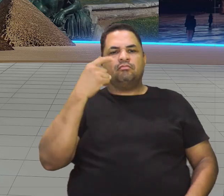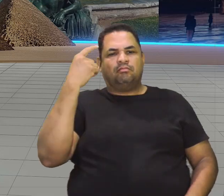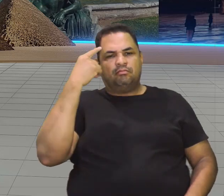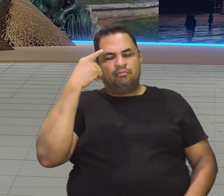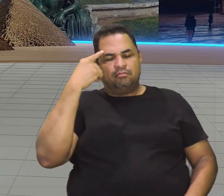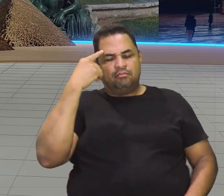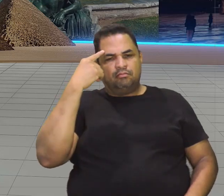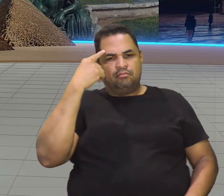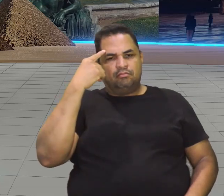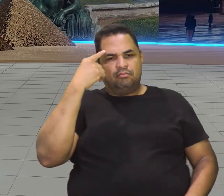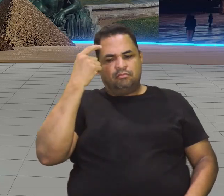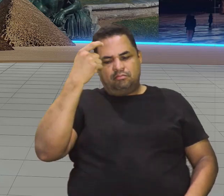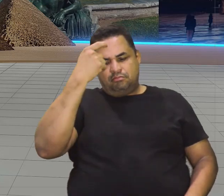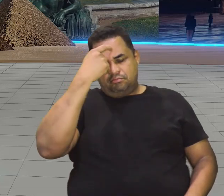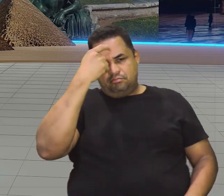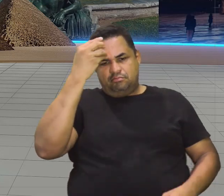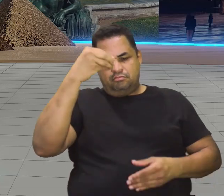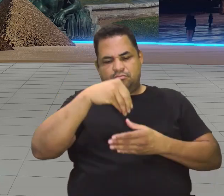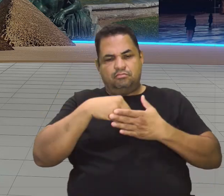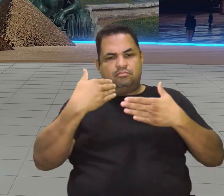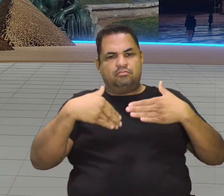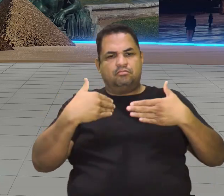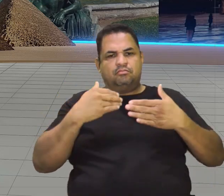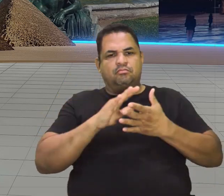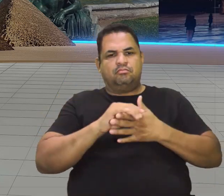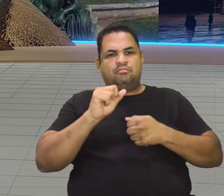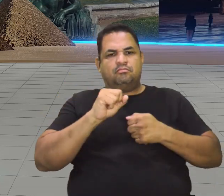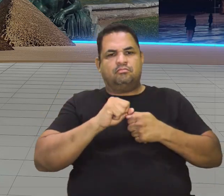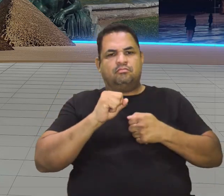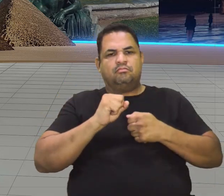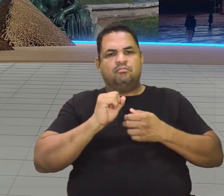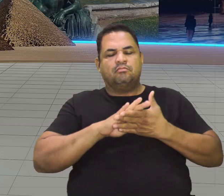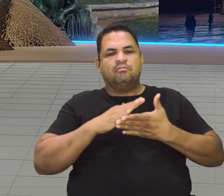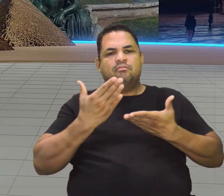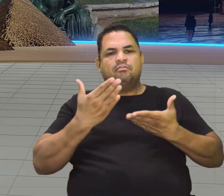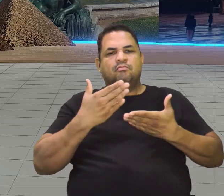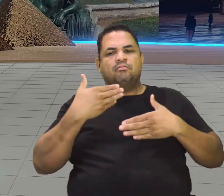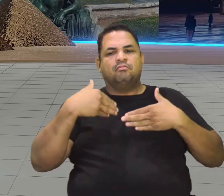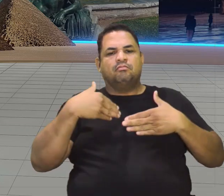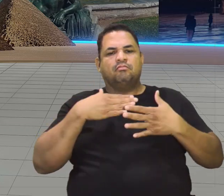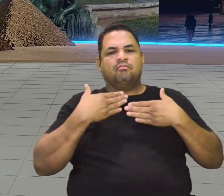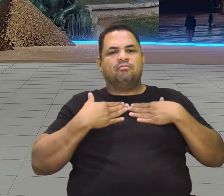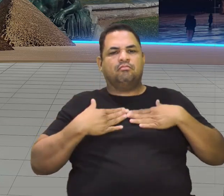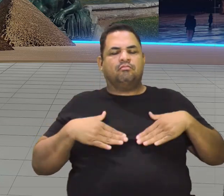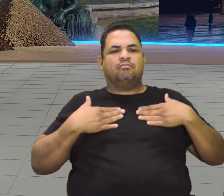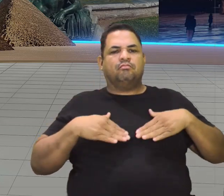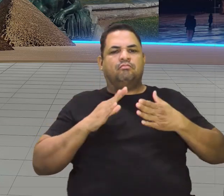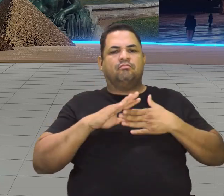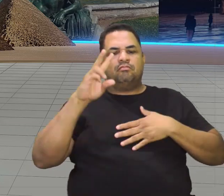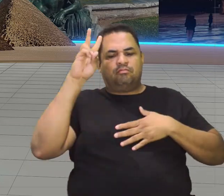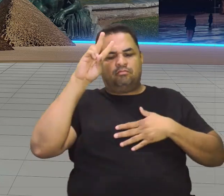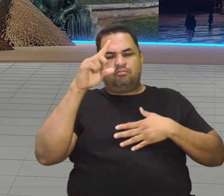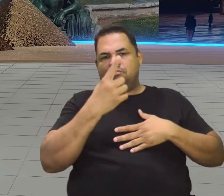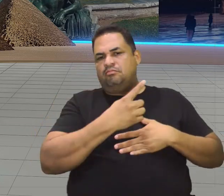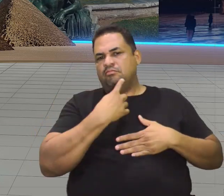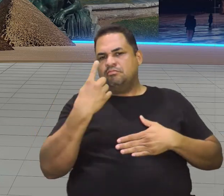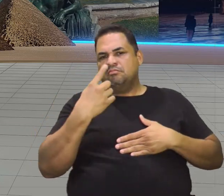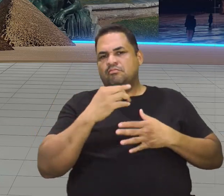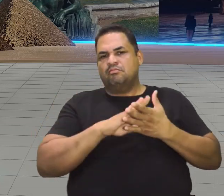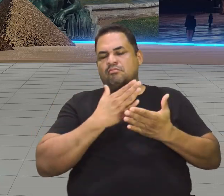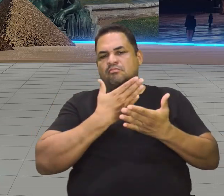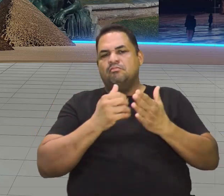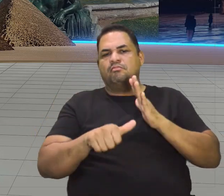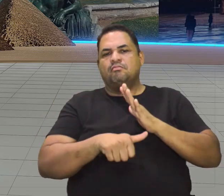consciência dentro da prova de vocês. Faça uma prova tranquila. Lembre daquilo que nós estudamos desde a nossa